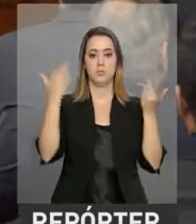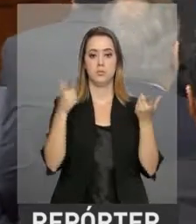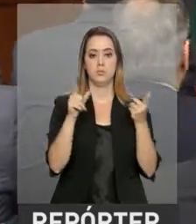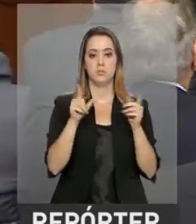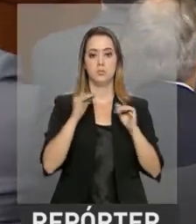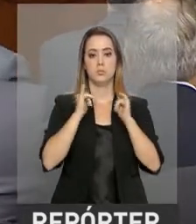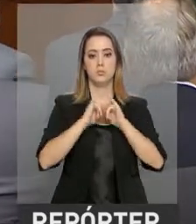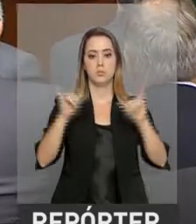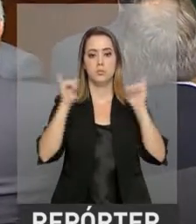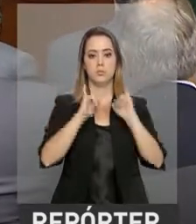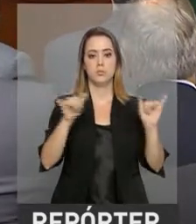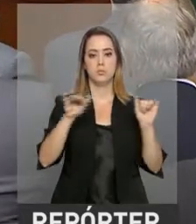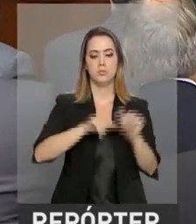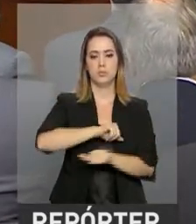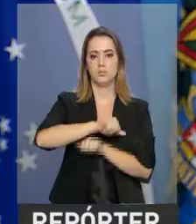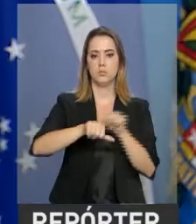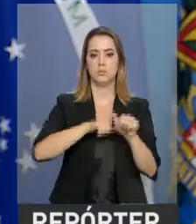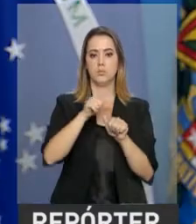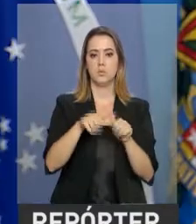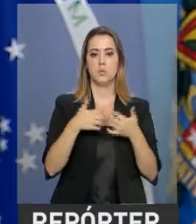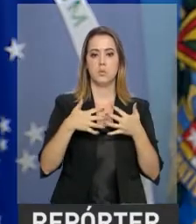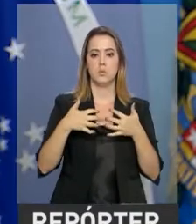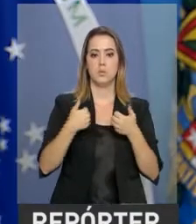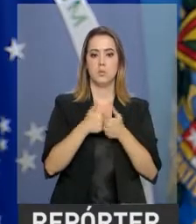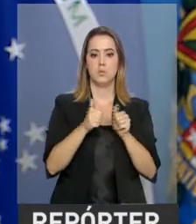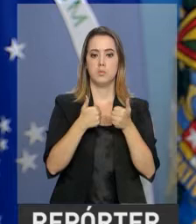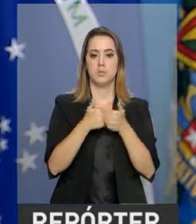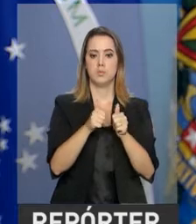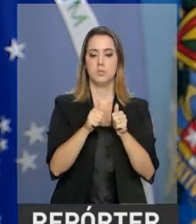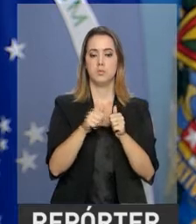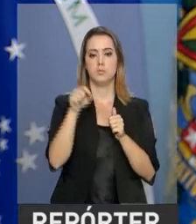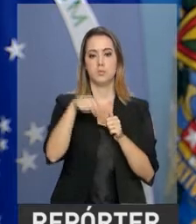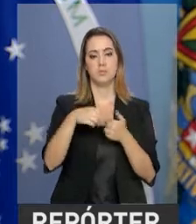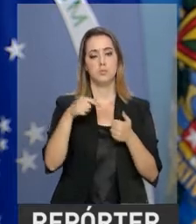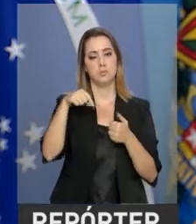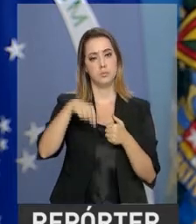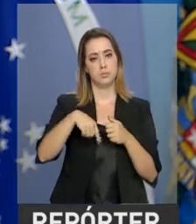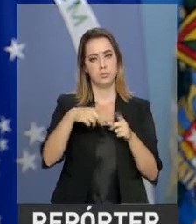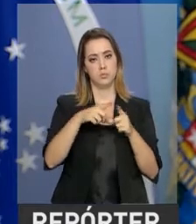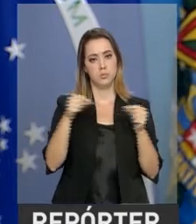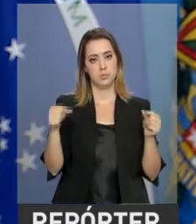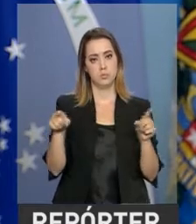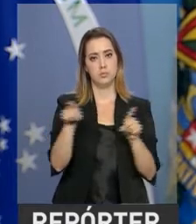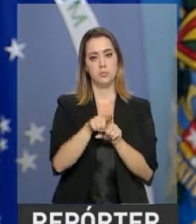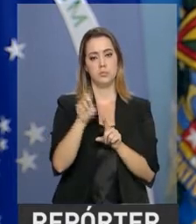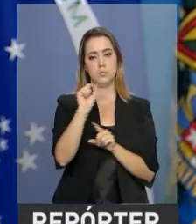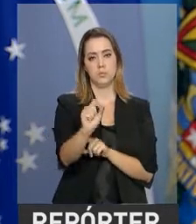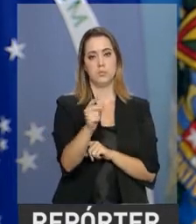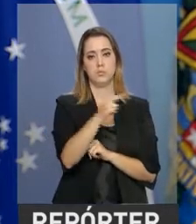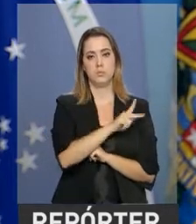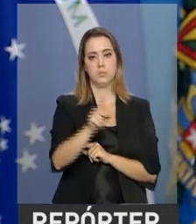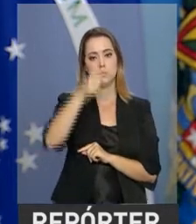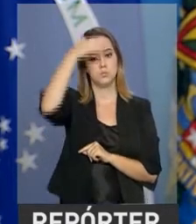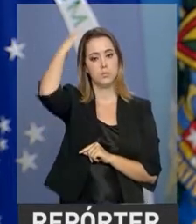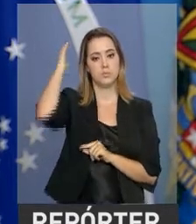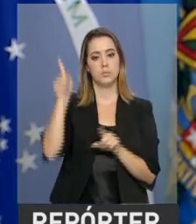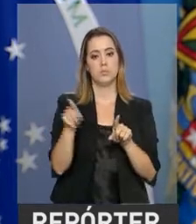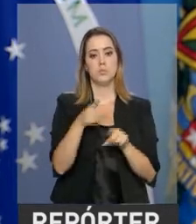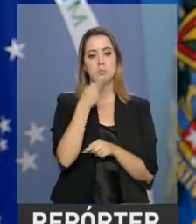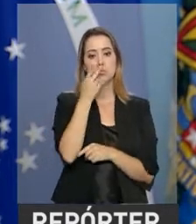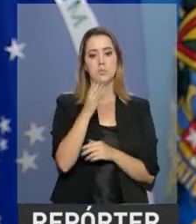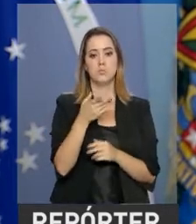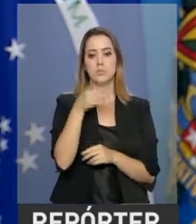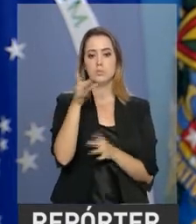do programa de renovação da frota de ônibus do sistema de transporte público do brasil o presidente michel temer